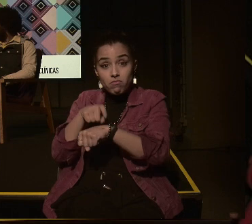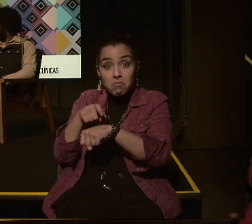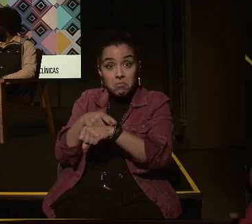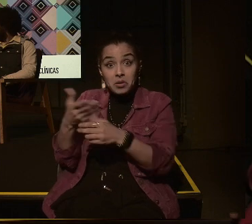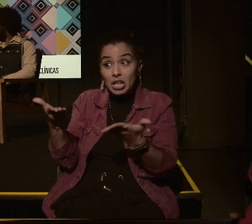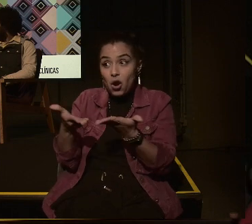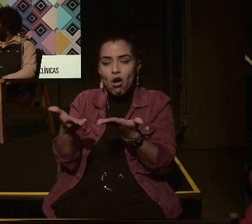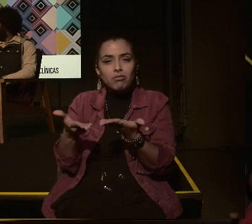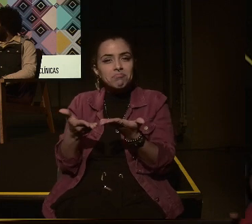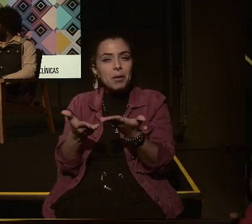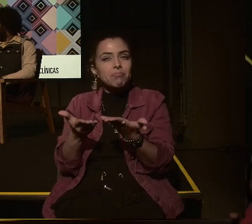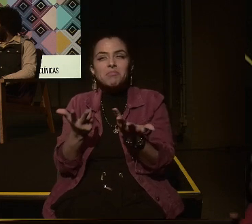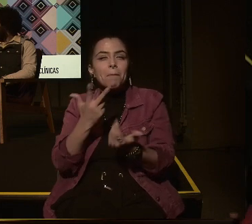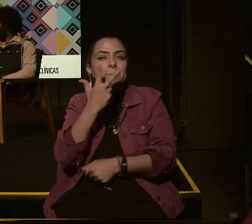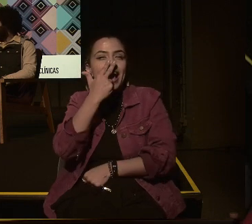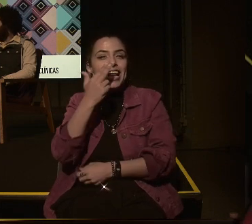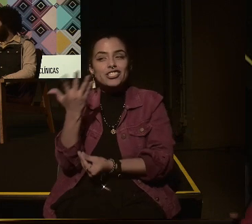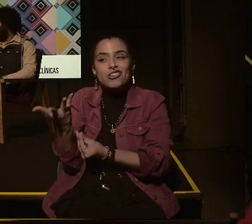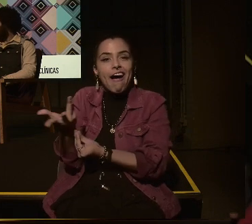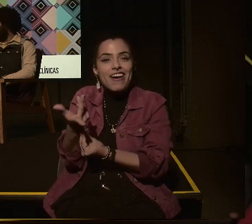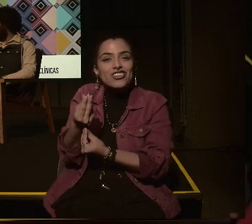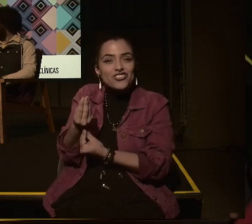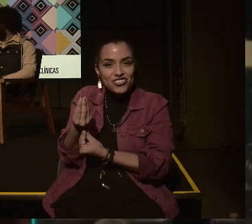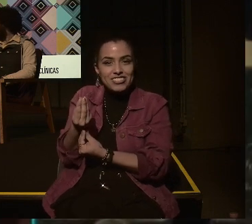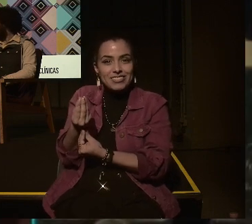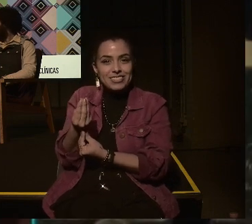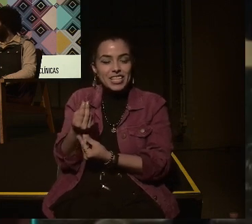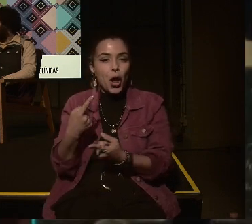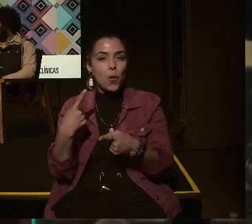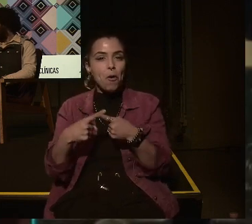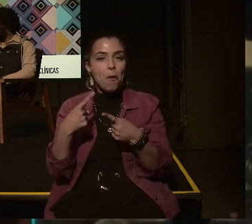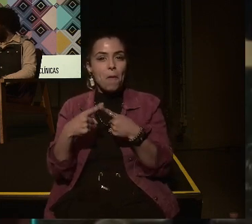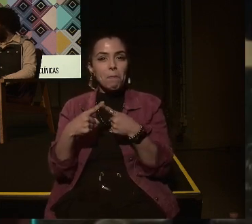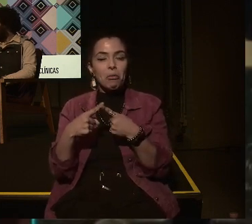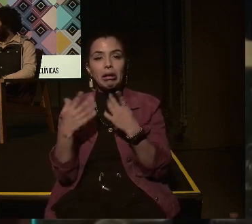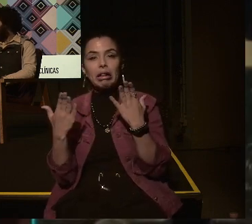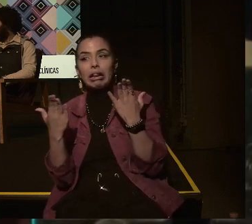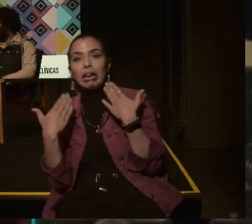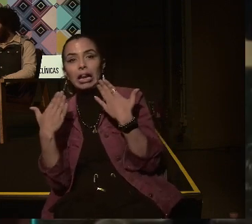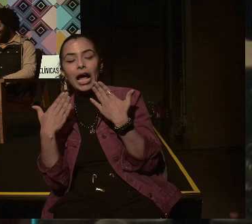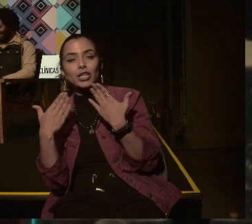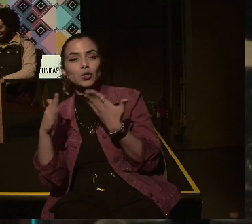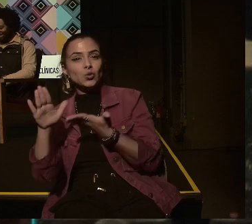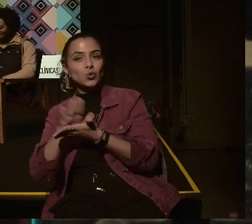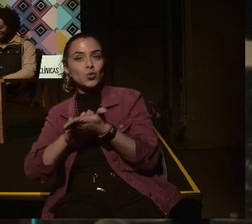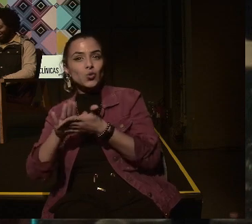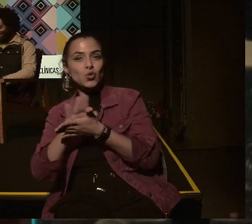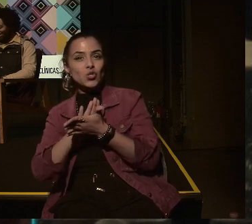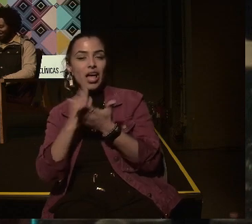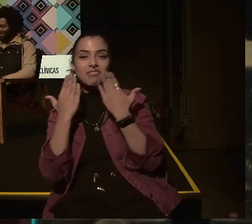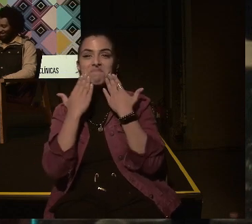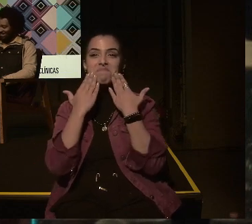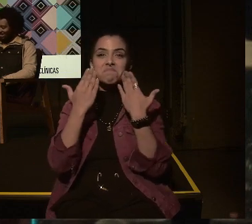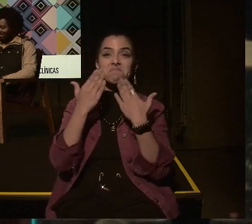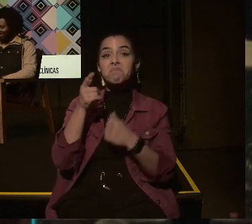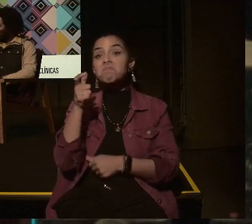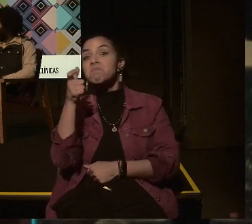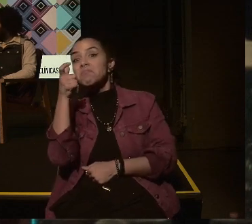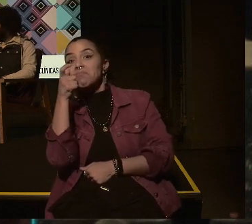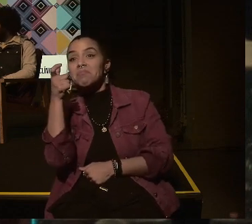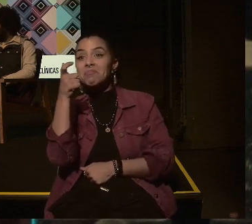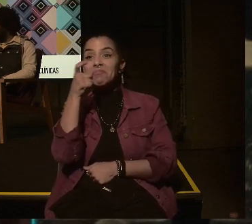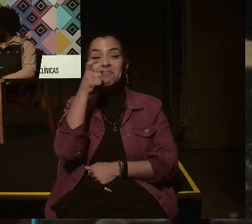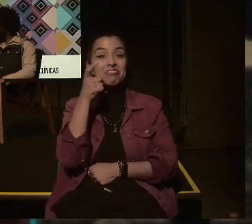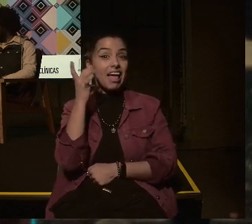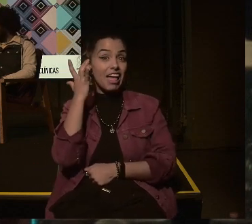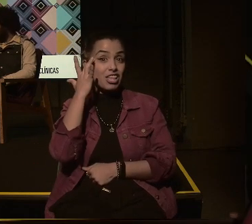pique artista, né? Saiu do fundo e ficou olhando dali. Eu falei, caraca, acho que é assim que os